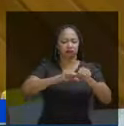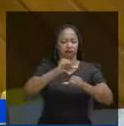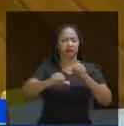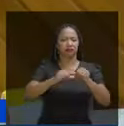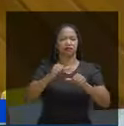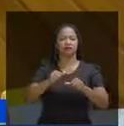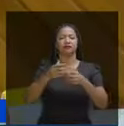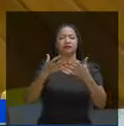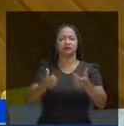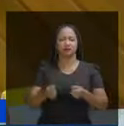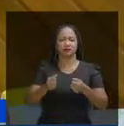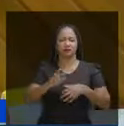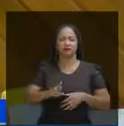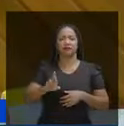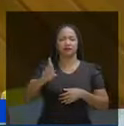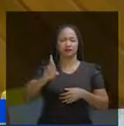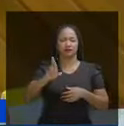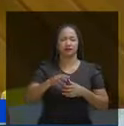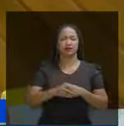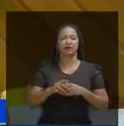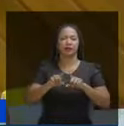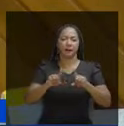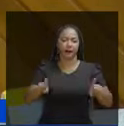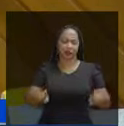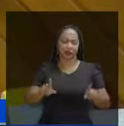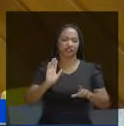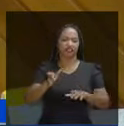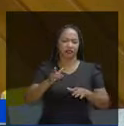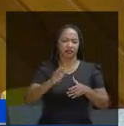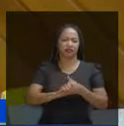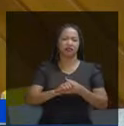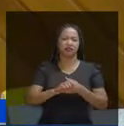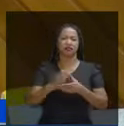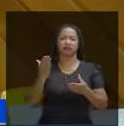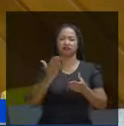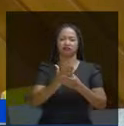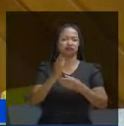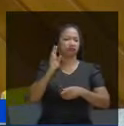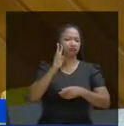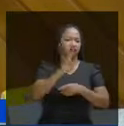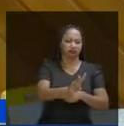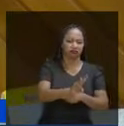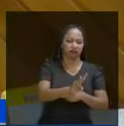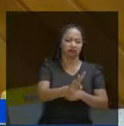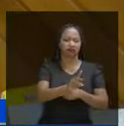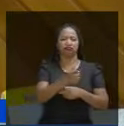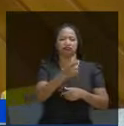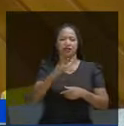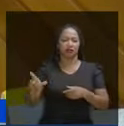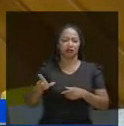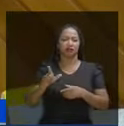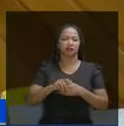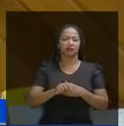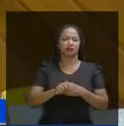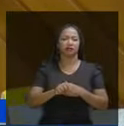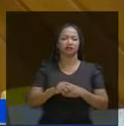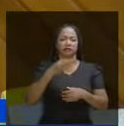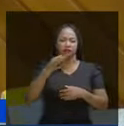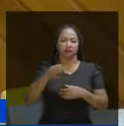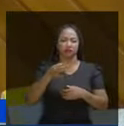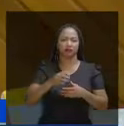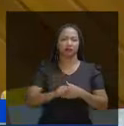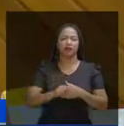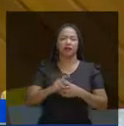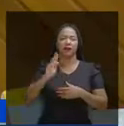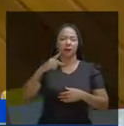17.5.10.9.2024, 74ª sessão judiciária ordinária. Na barra de rolagem inferior, segunda pauta de julgamento, recurso eleitoral na representação por